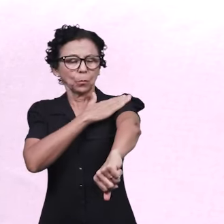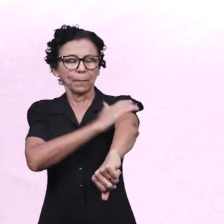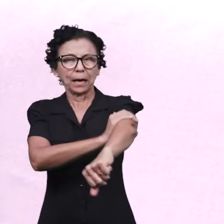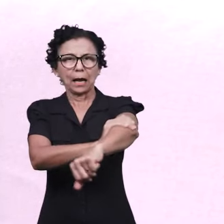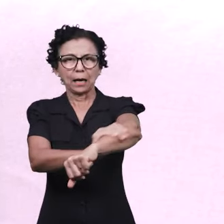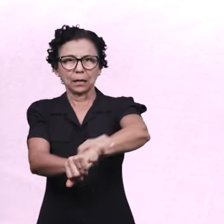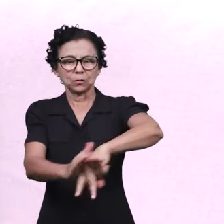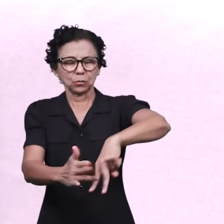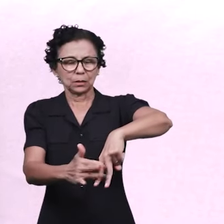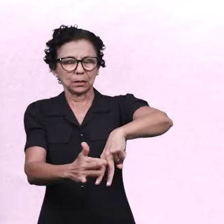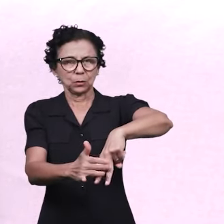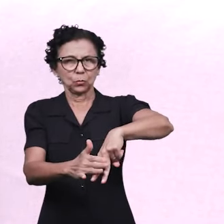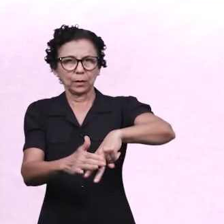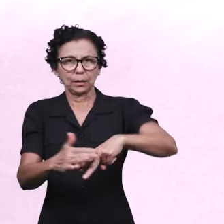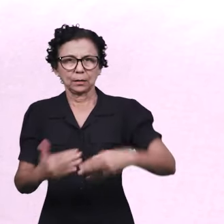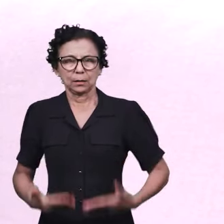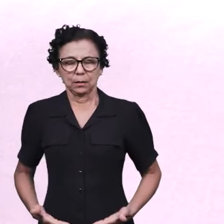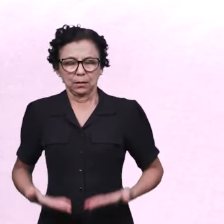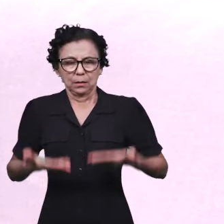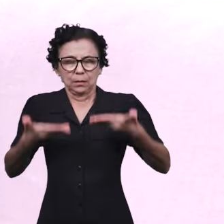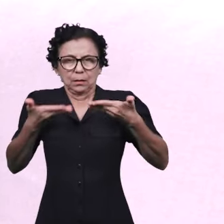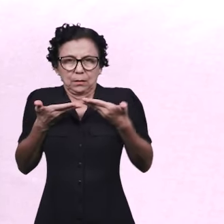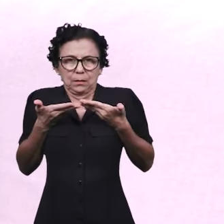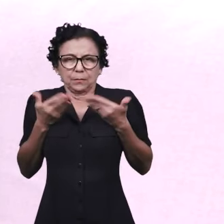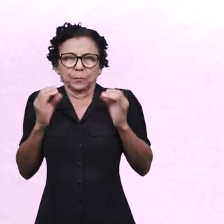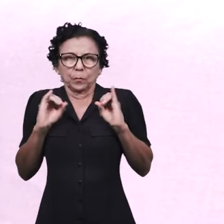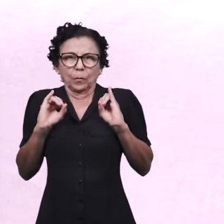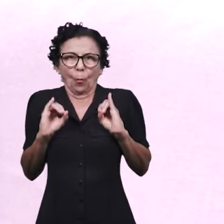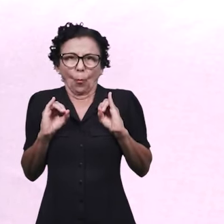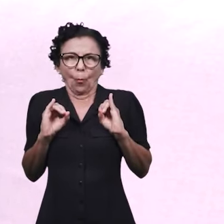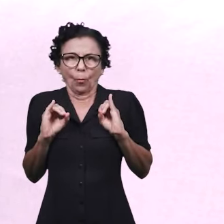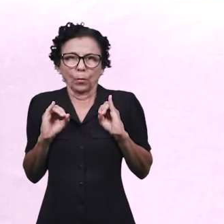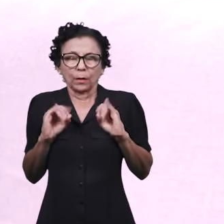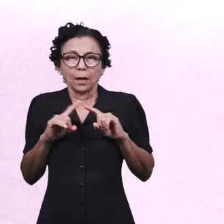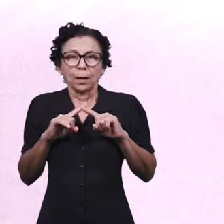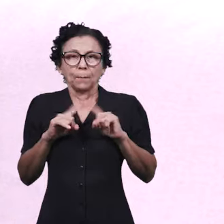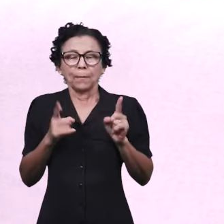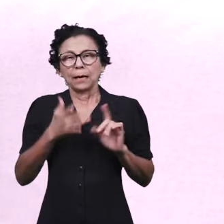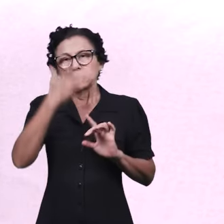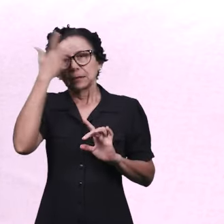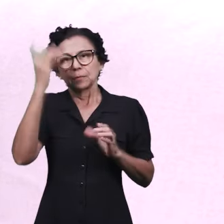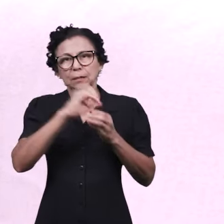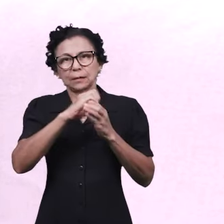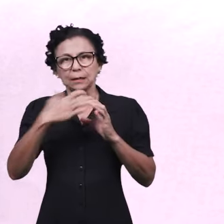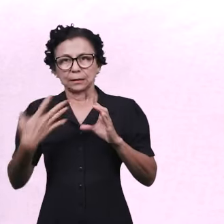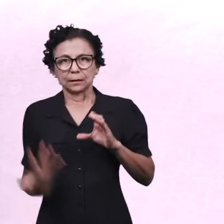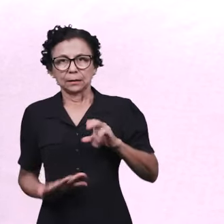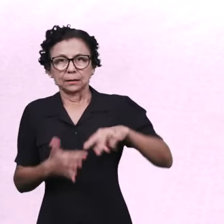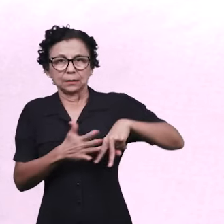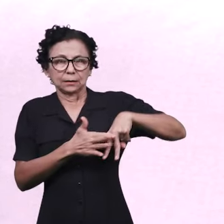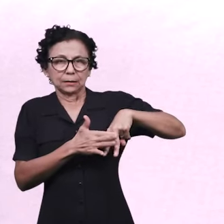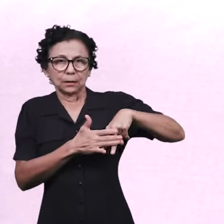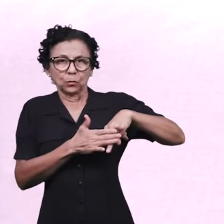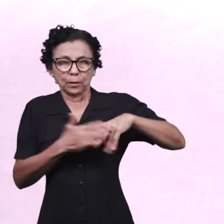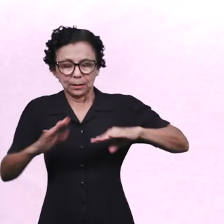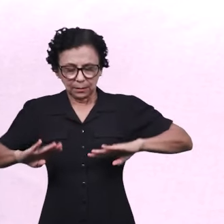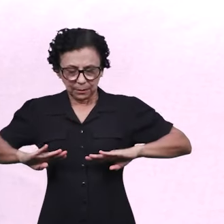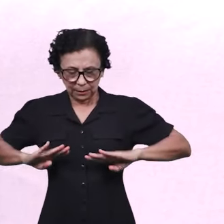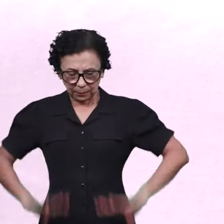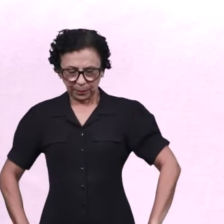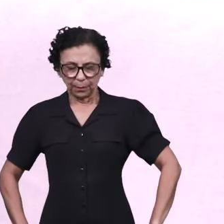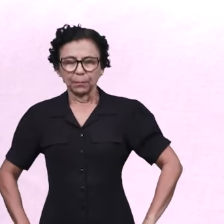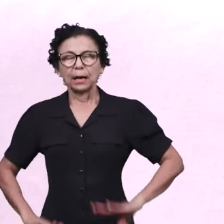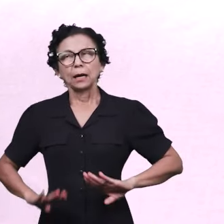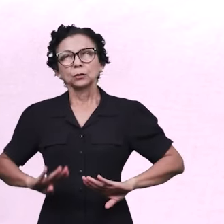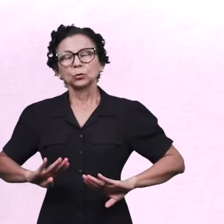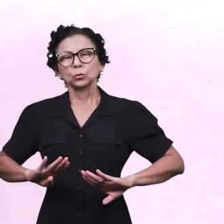os membros inferiores né na maior parte das mulheres que apresenta lipedema ele vai ser desproporcional é como